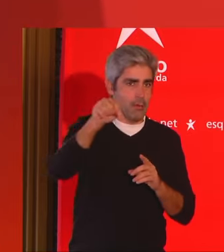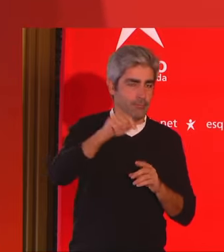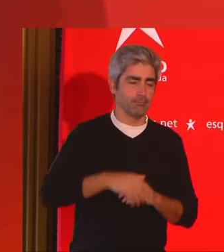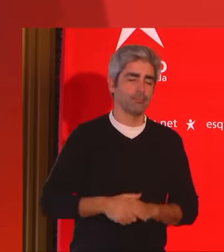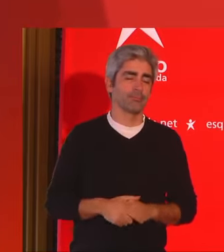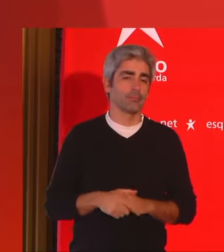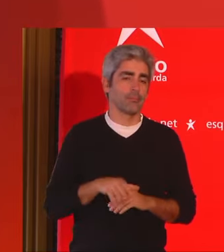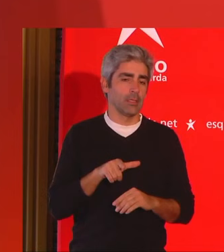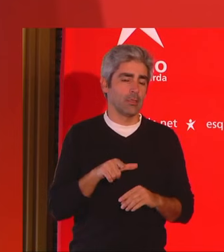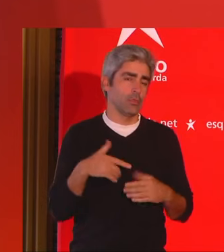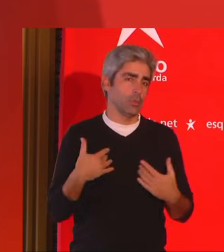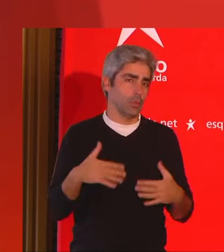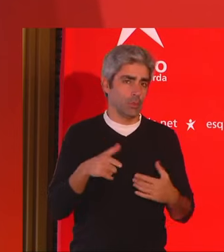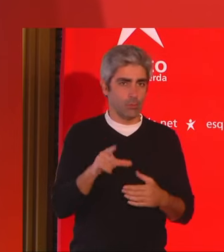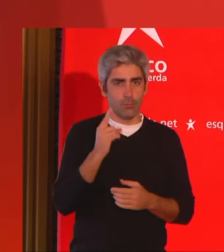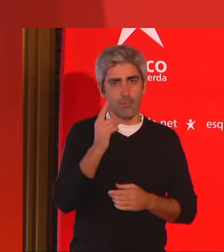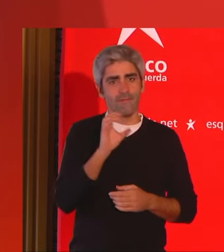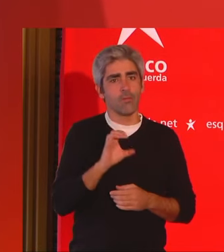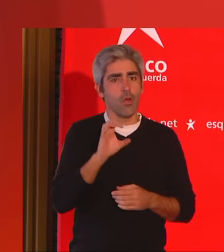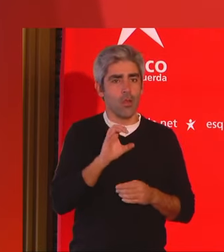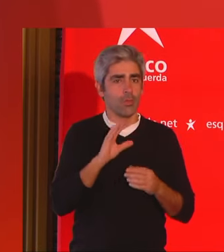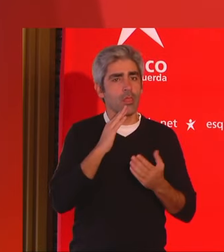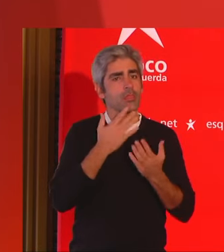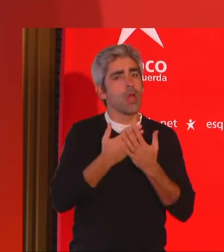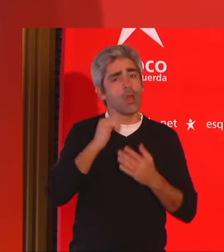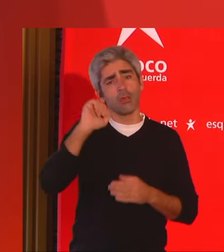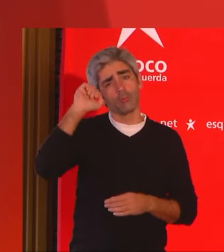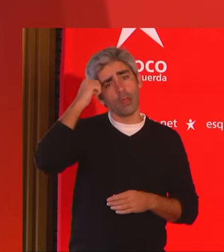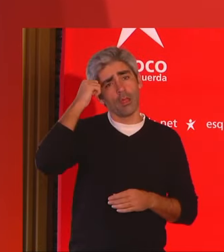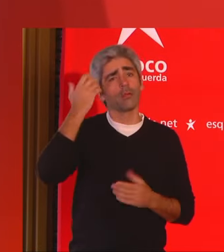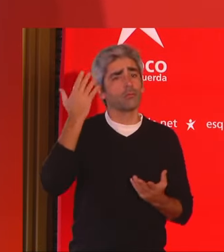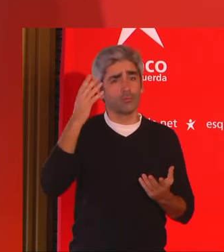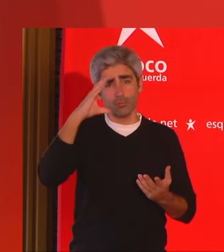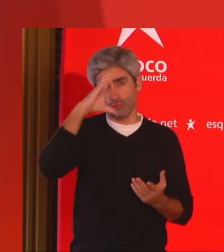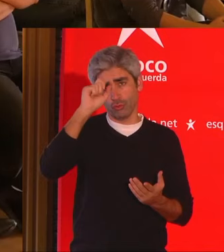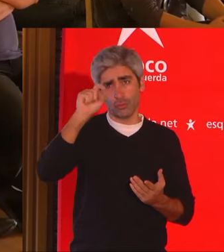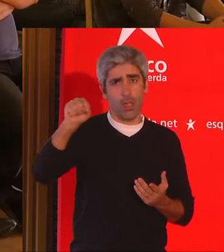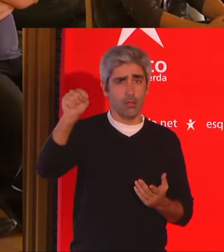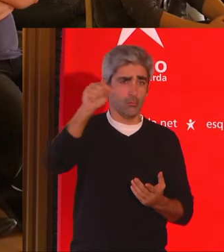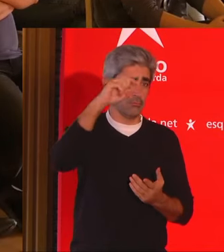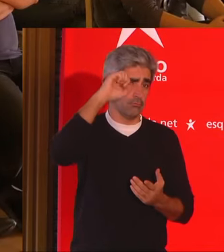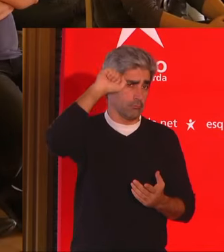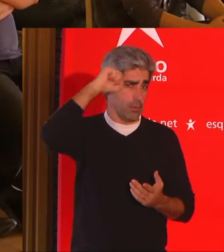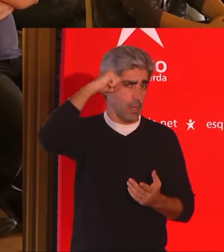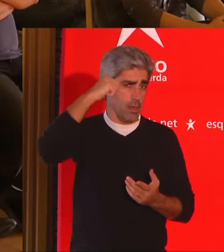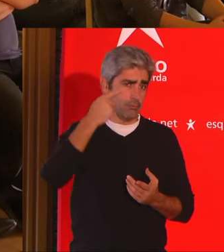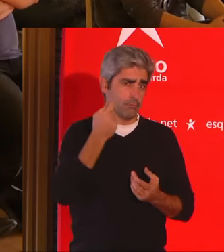que é, de facto, uma forma de depauperar os Estados.